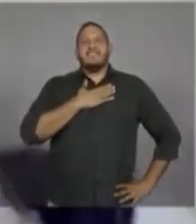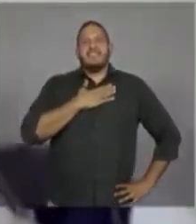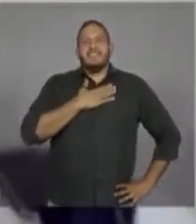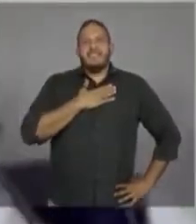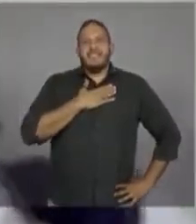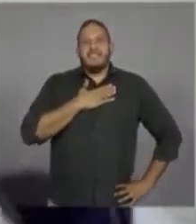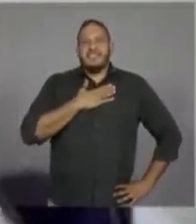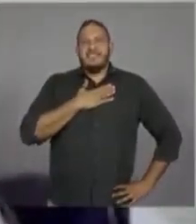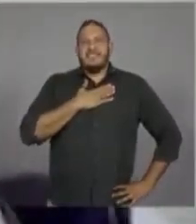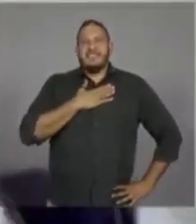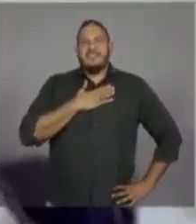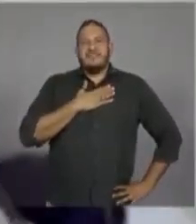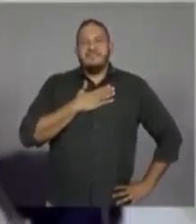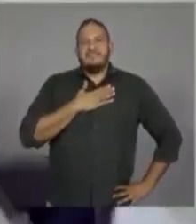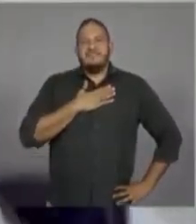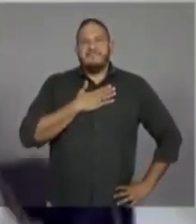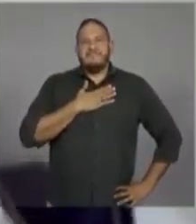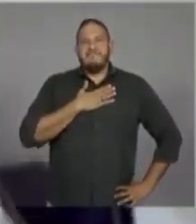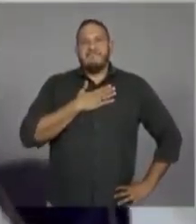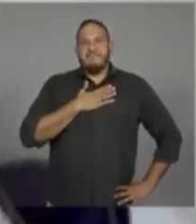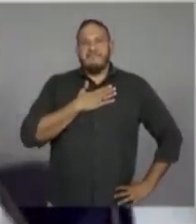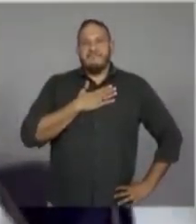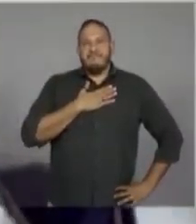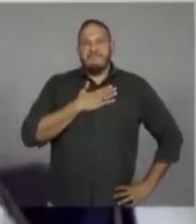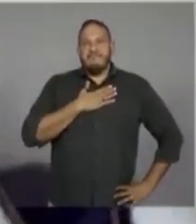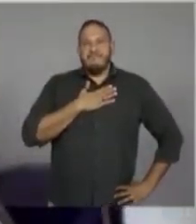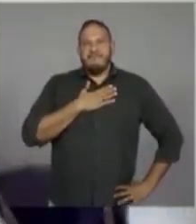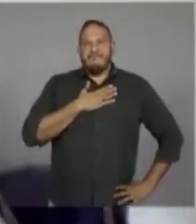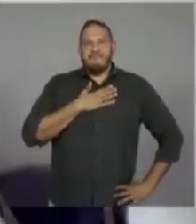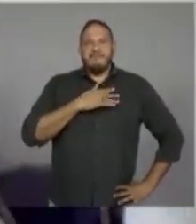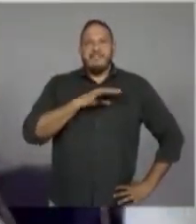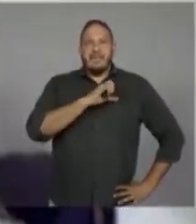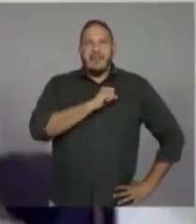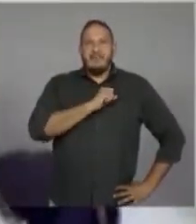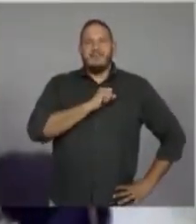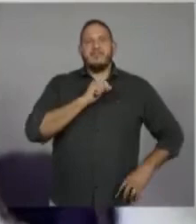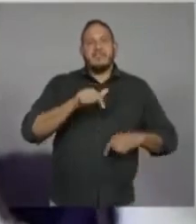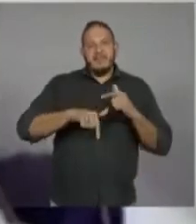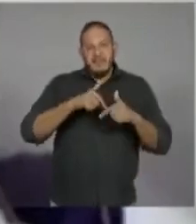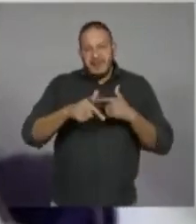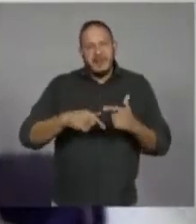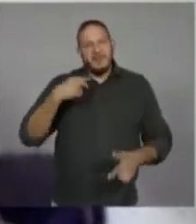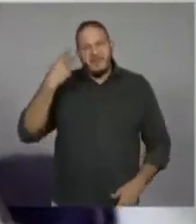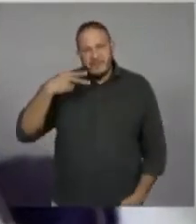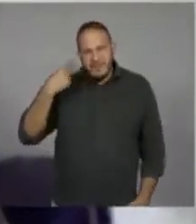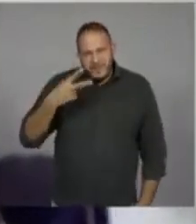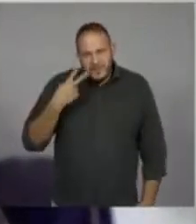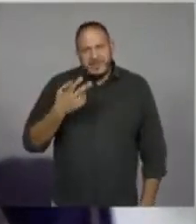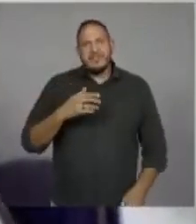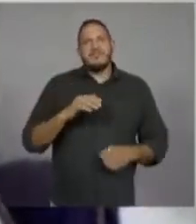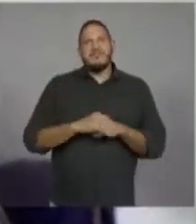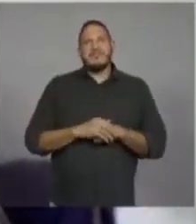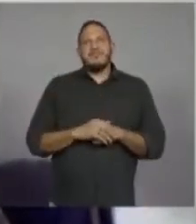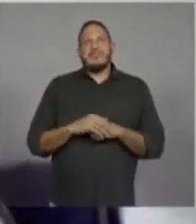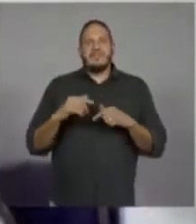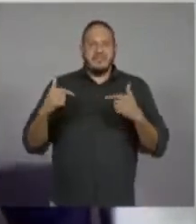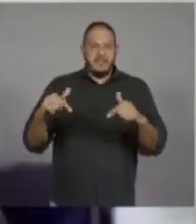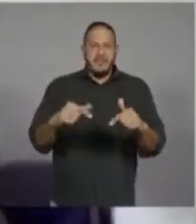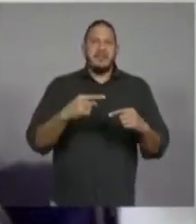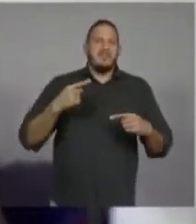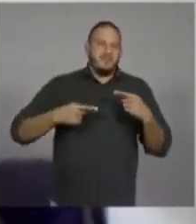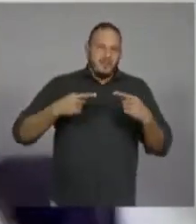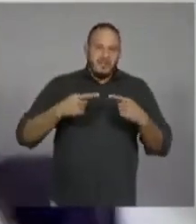como eu amo ser vereadora, amo fazer política na cidade de São